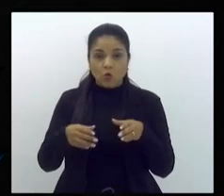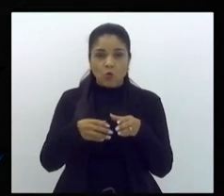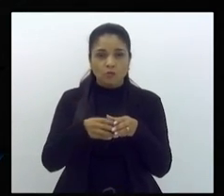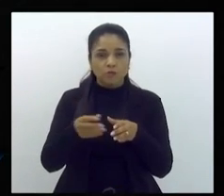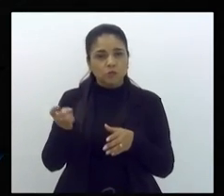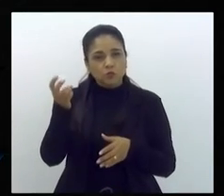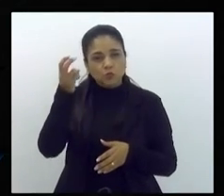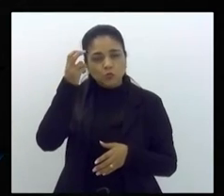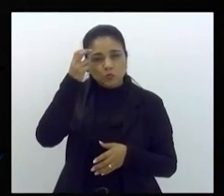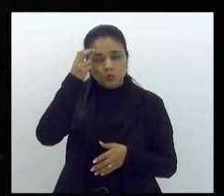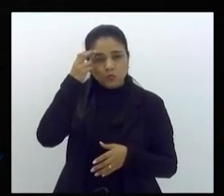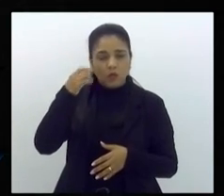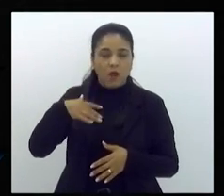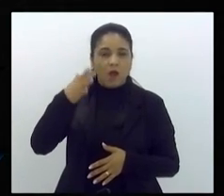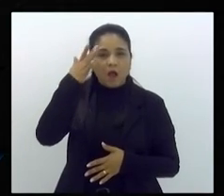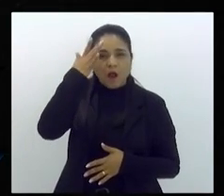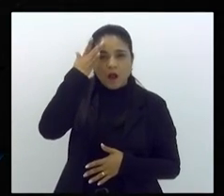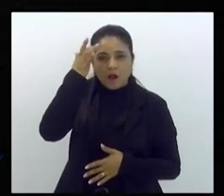Cultura amanhã